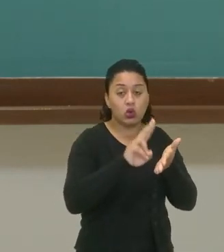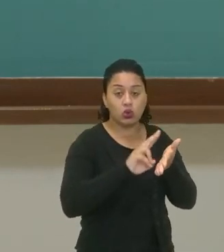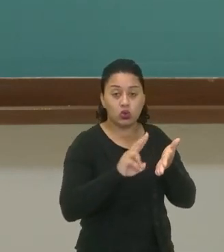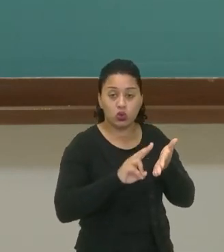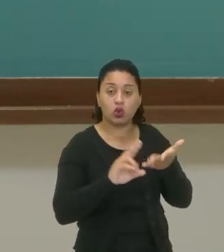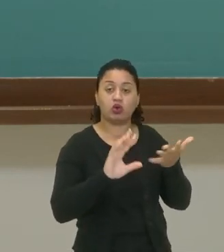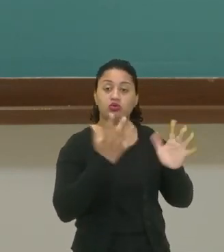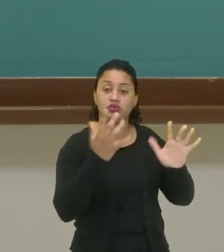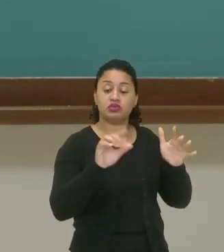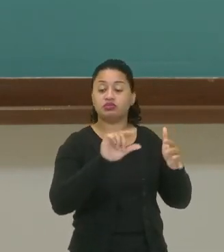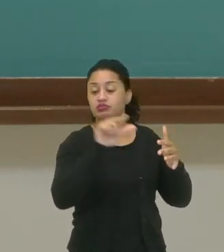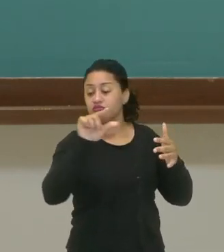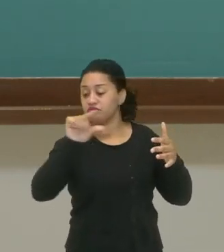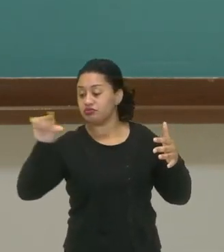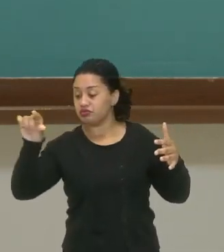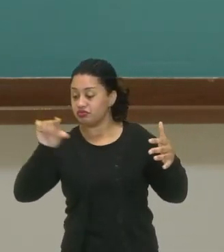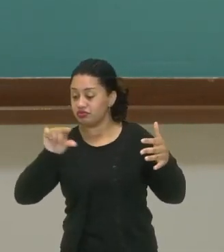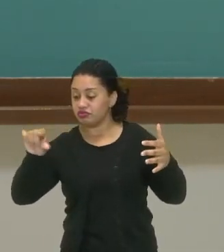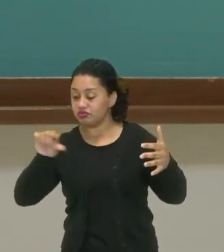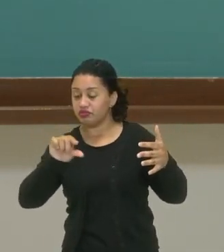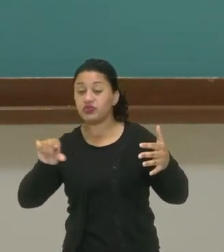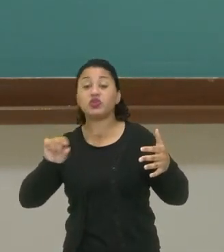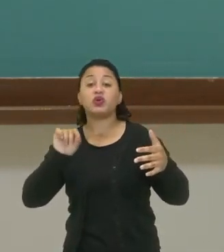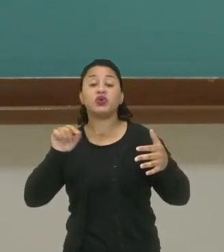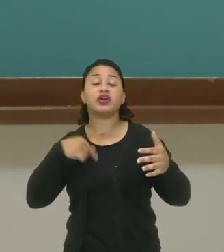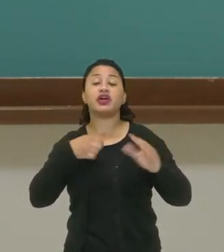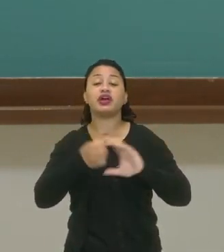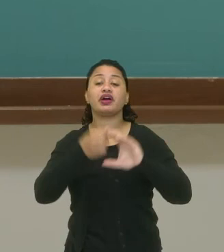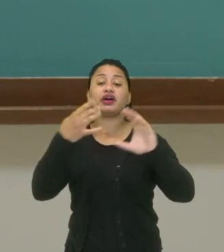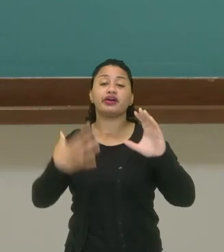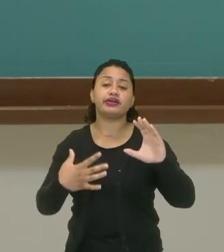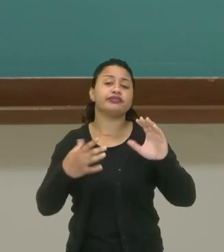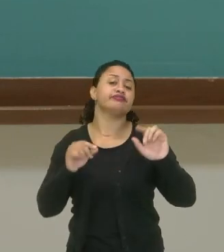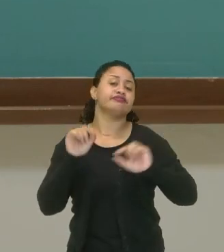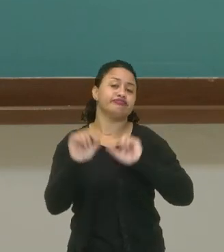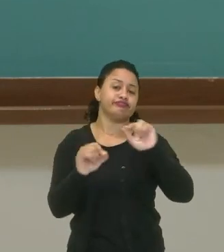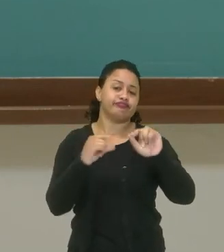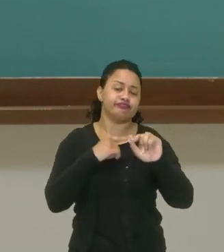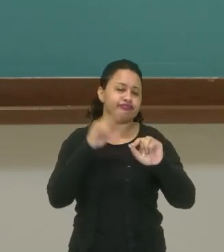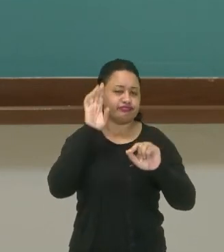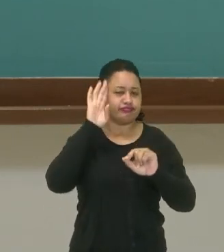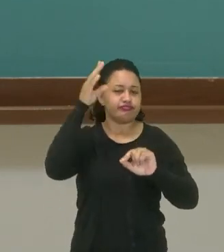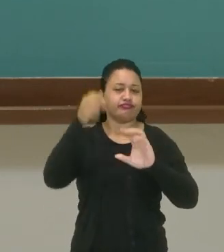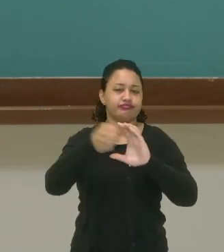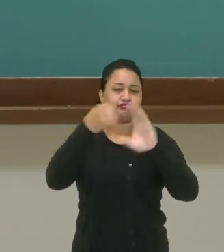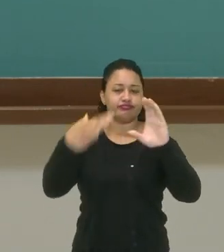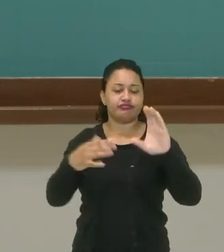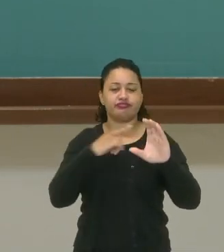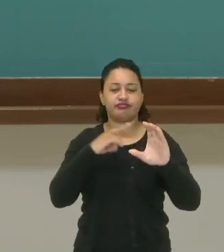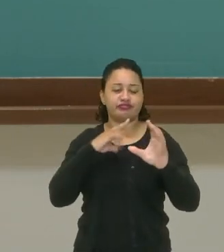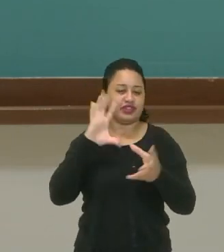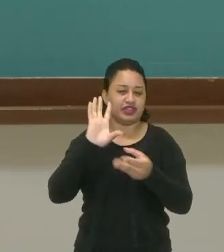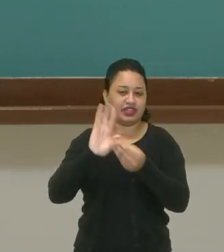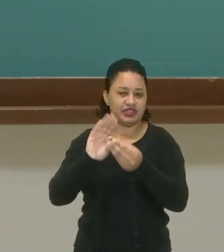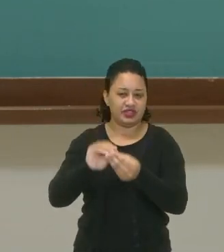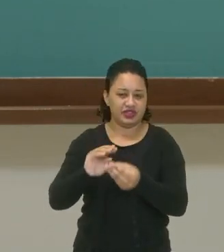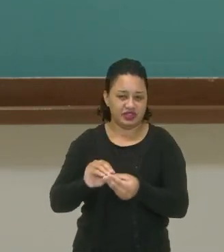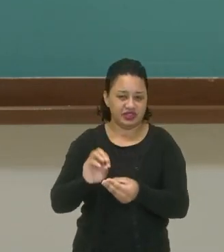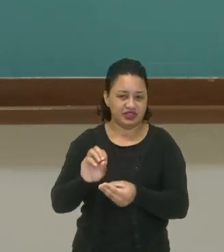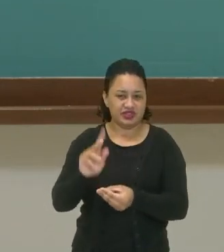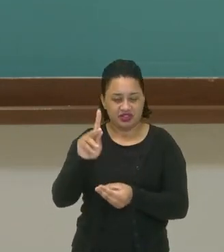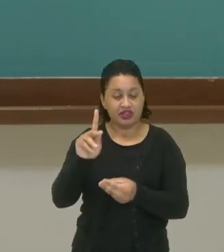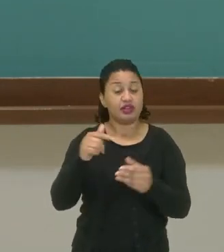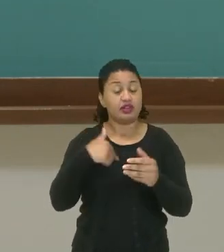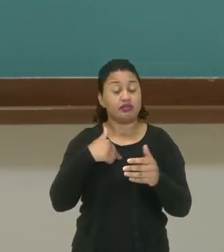o nome dos climas, e na outra coluna você vai pôr ali então as principais características bem resumidinho aí, tá bom? Para